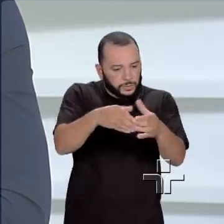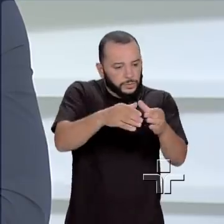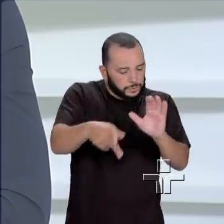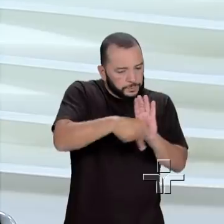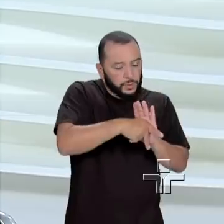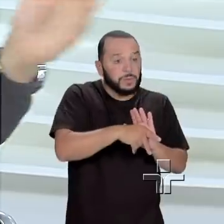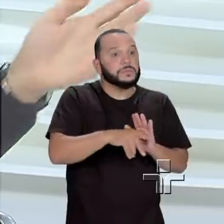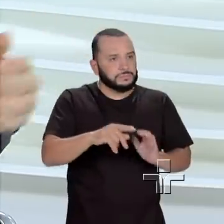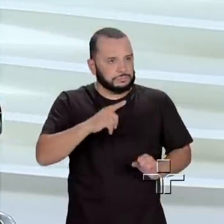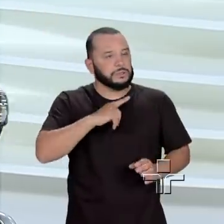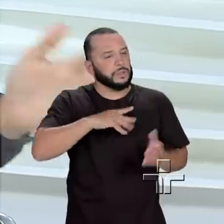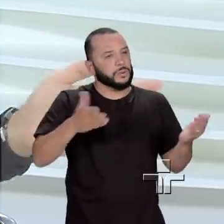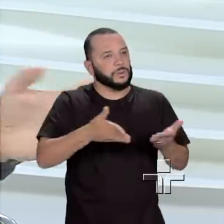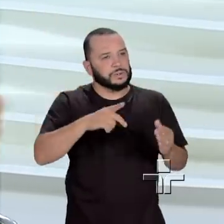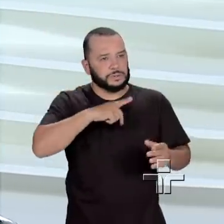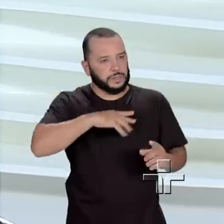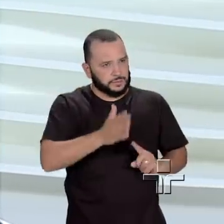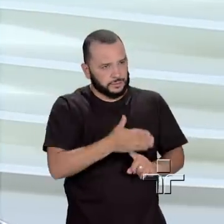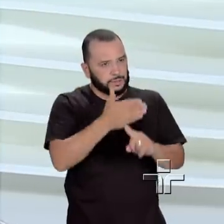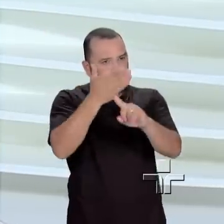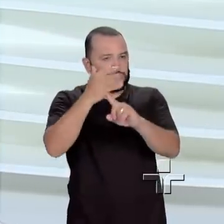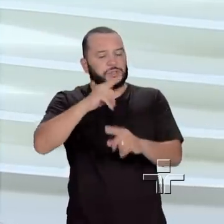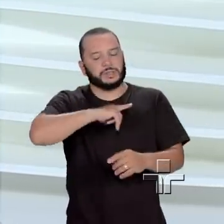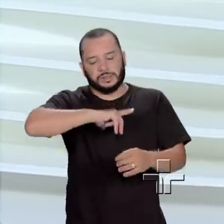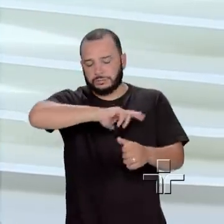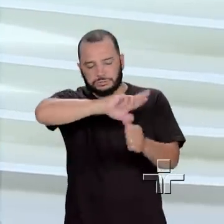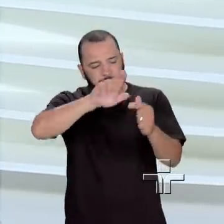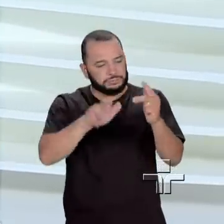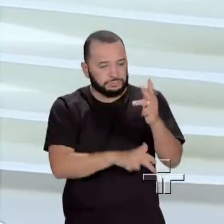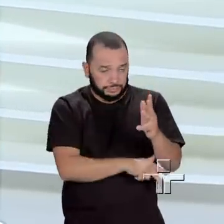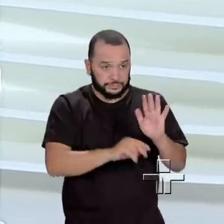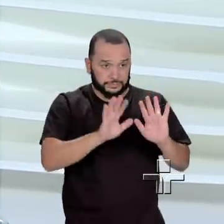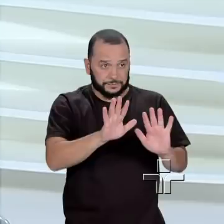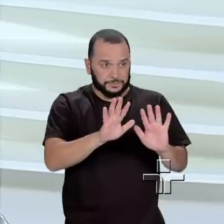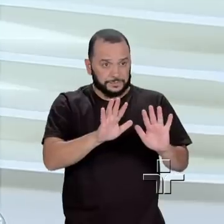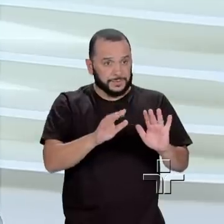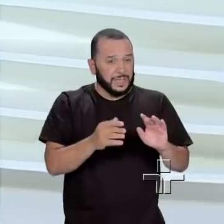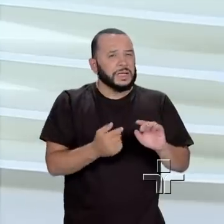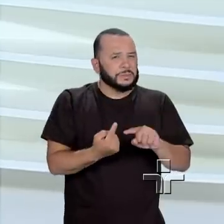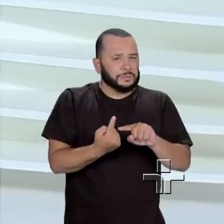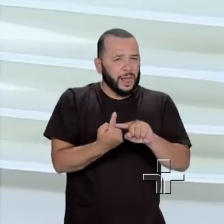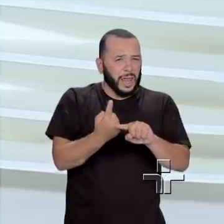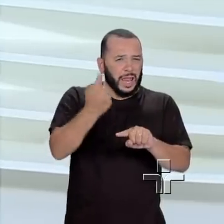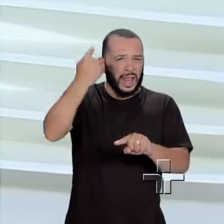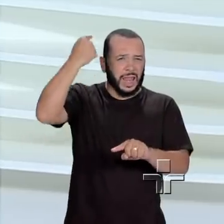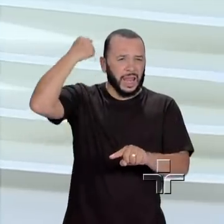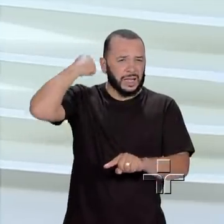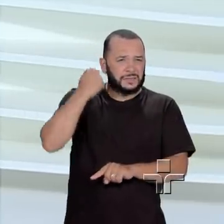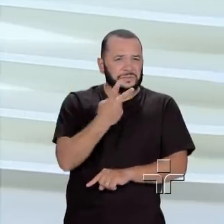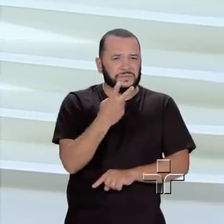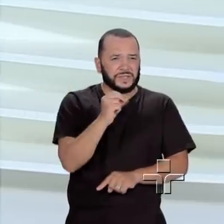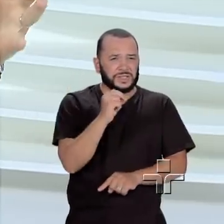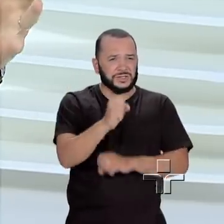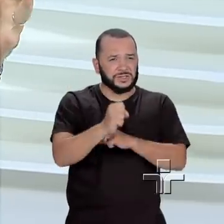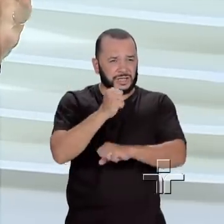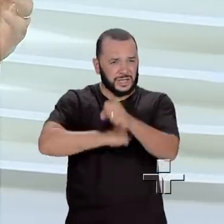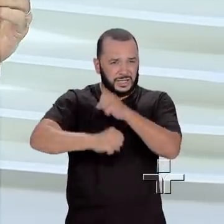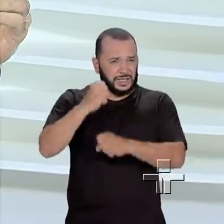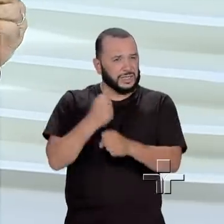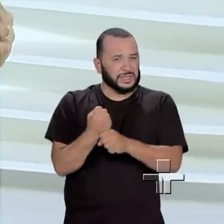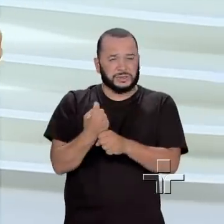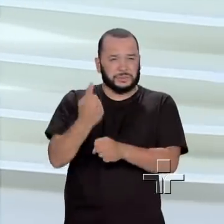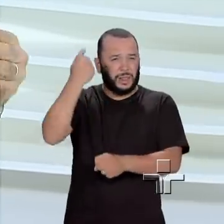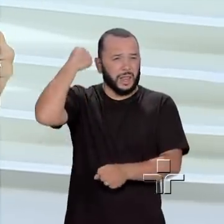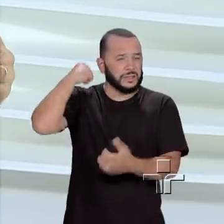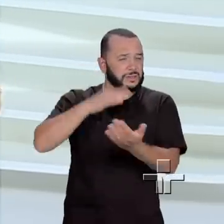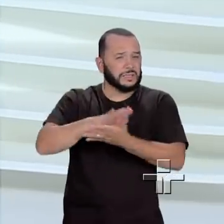aparato tecnológico que a gente tem de internet, móvel e assim por diante, do que a gente podia imaginar há meros 20 anos. mesmo antes do smartphone,